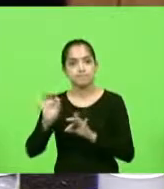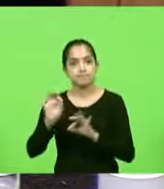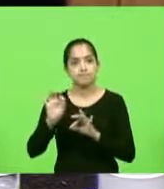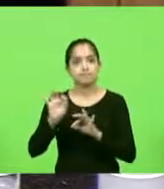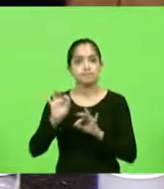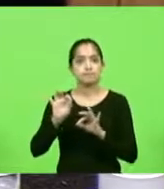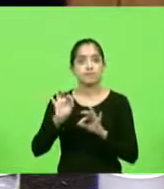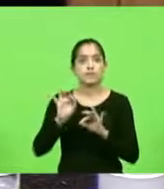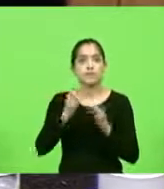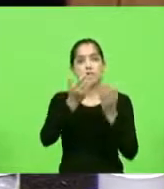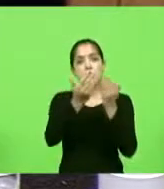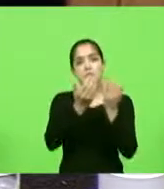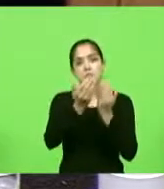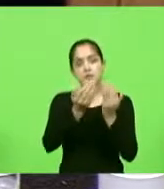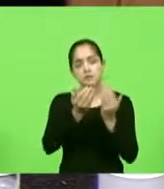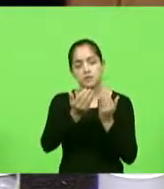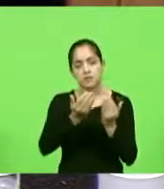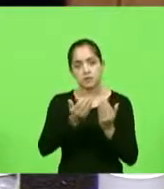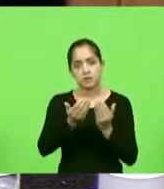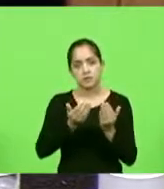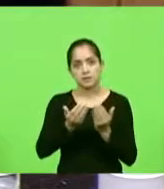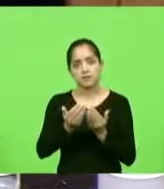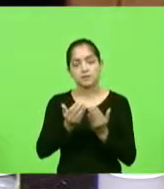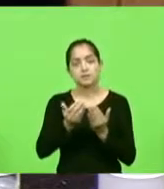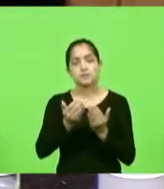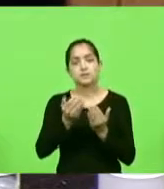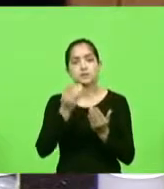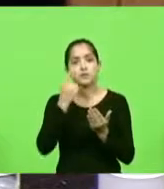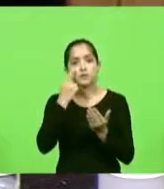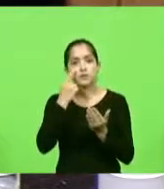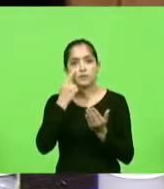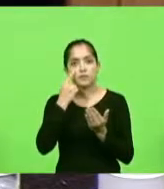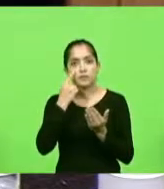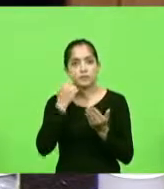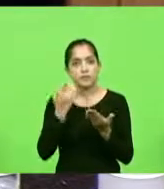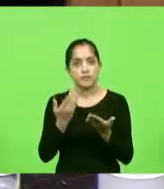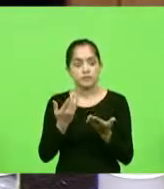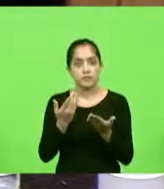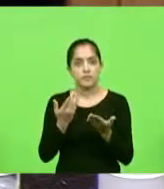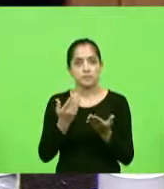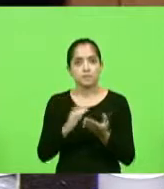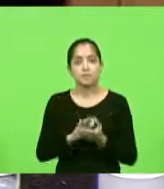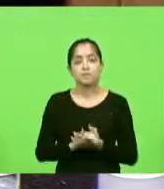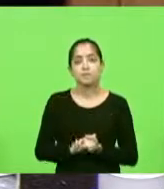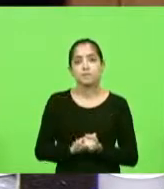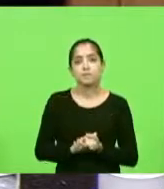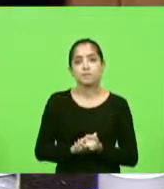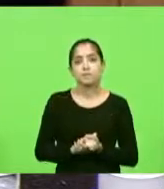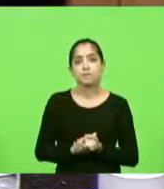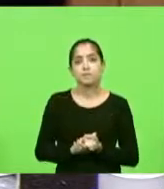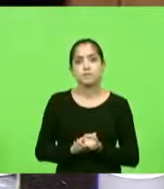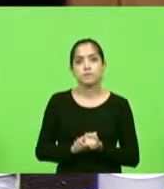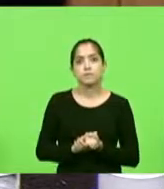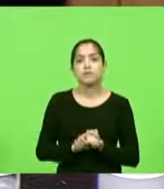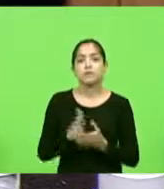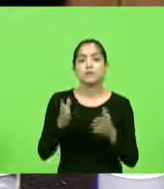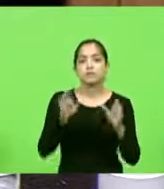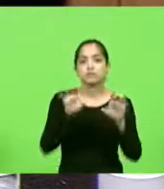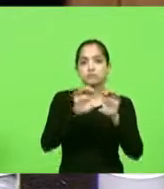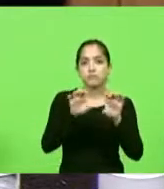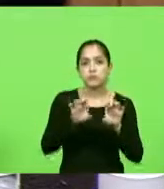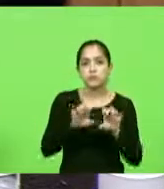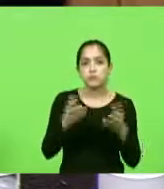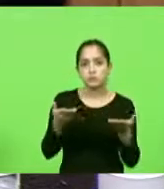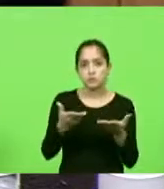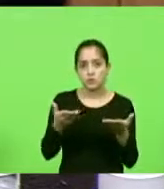de uma análise e uma constatação de que nós temos uma estrutura hoje